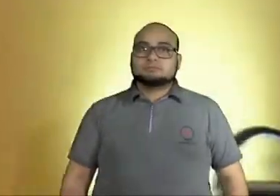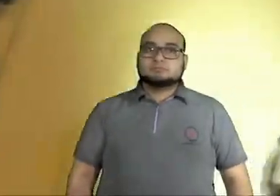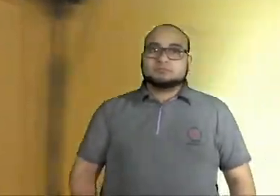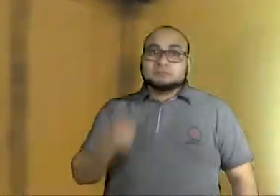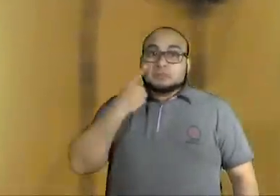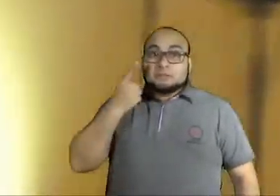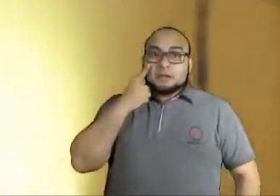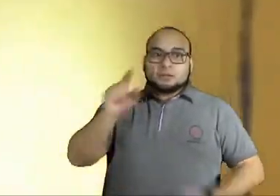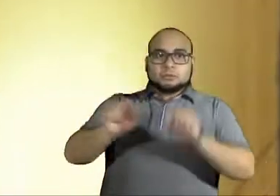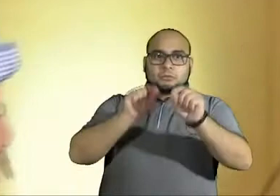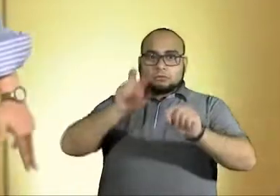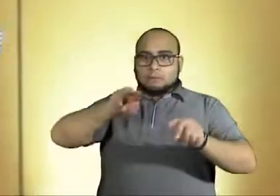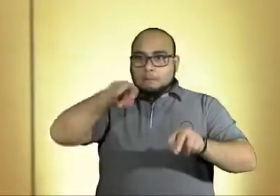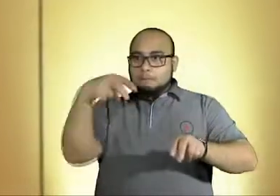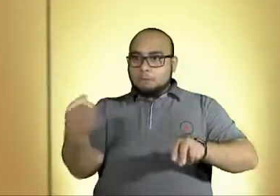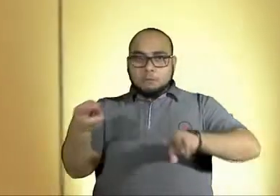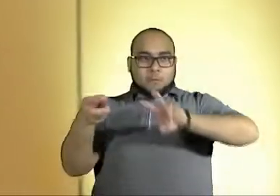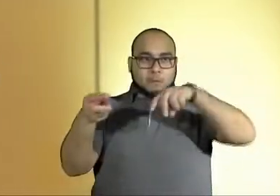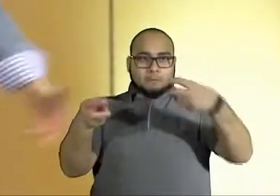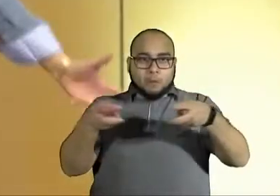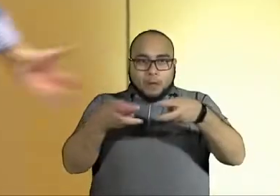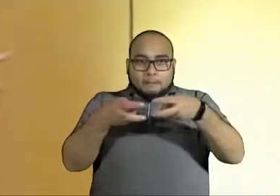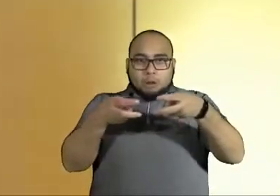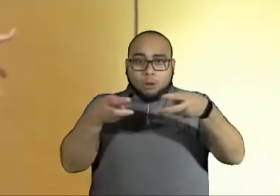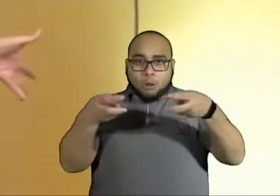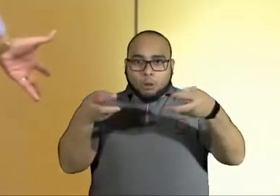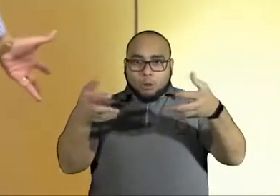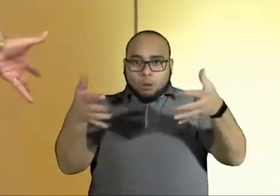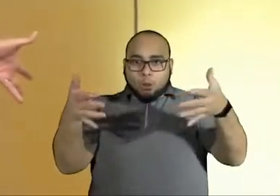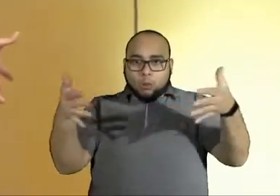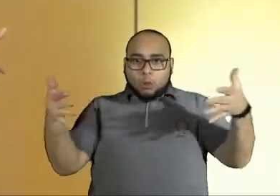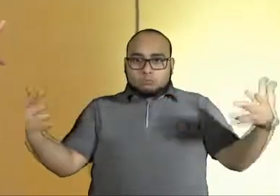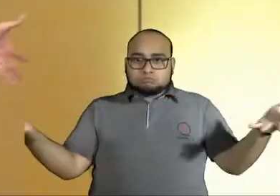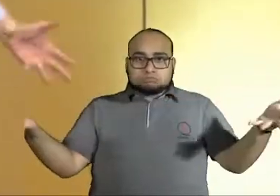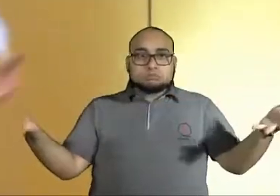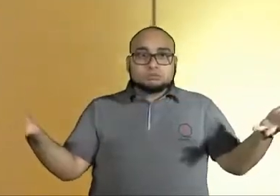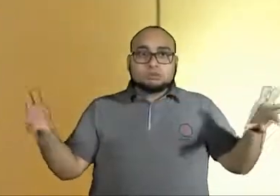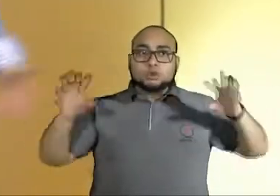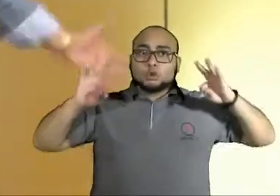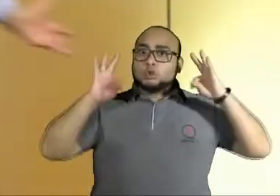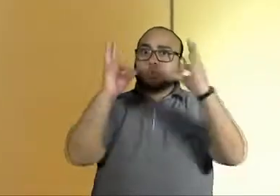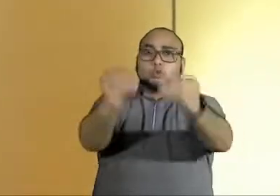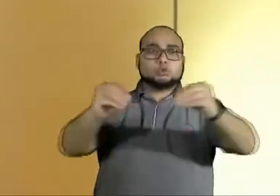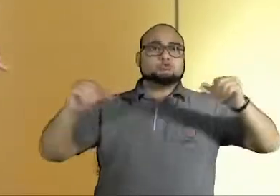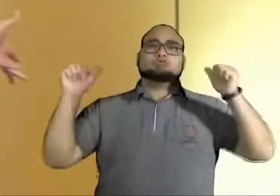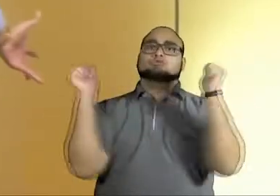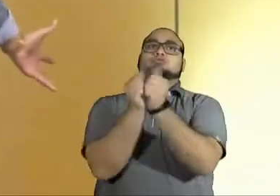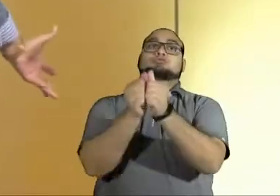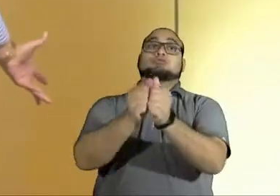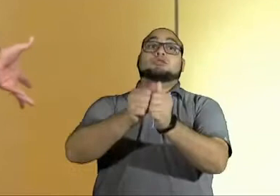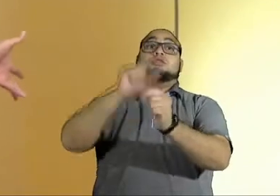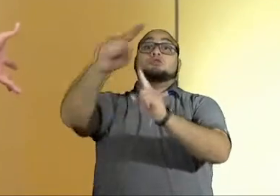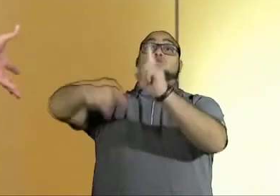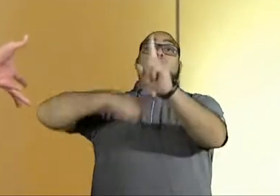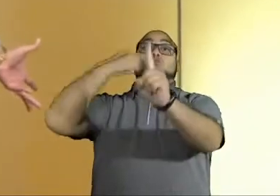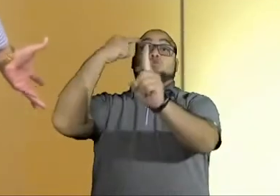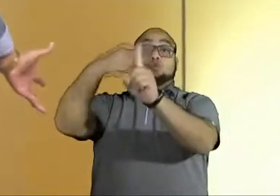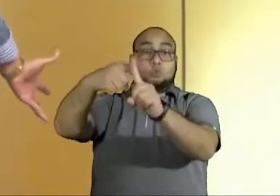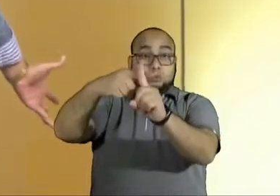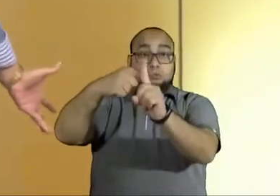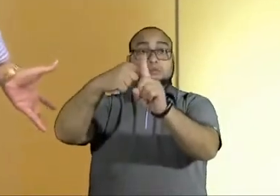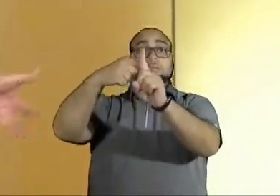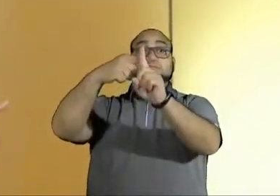da esquerda caindo também. E está todo mundo no mesmo lugar, no Gólgota. Está todo mundo pendurado sobre o mesmo tipo